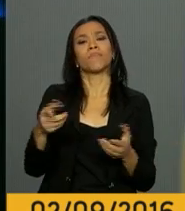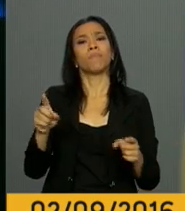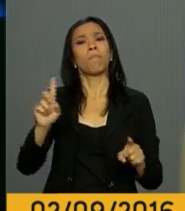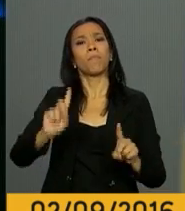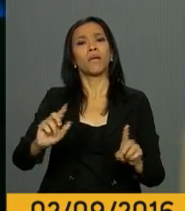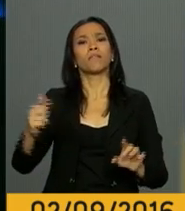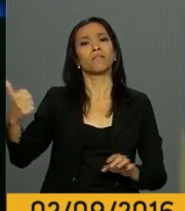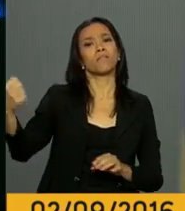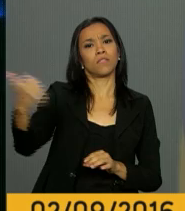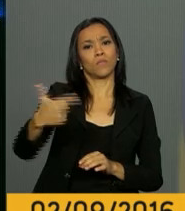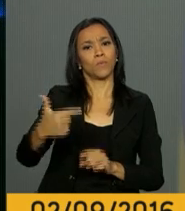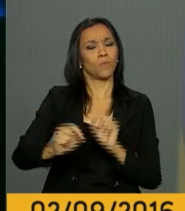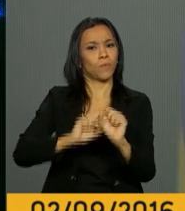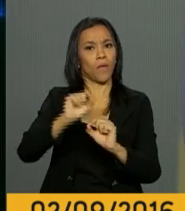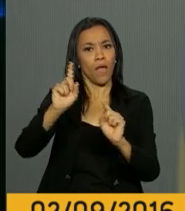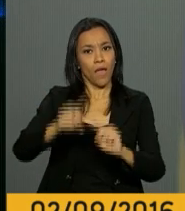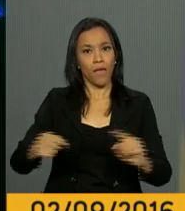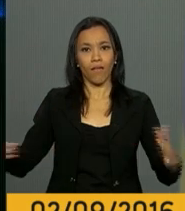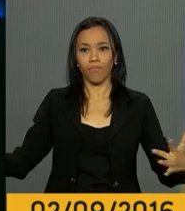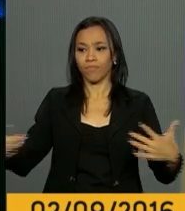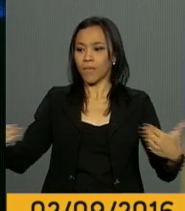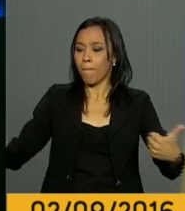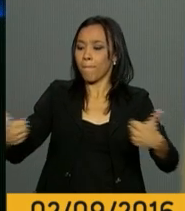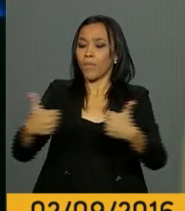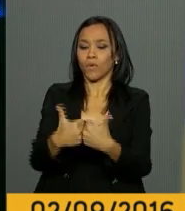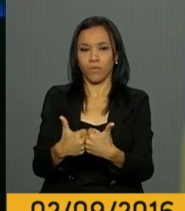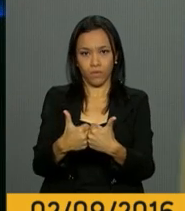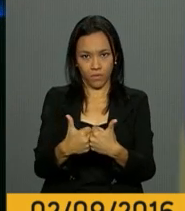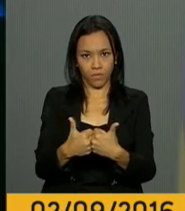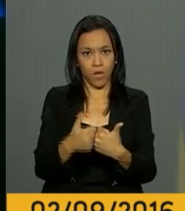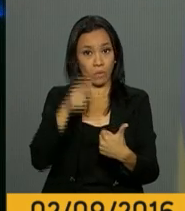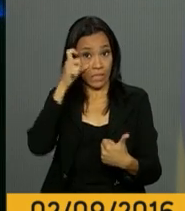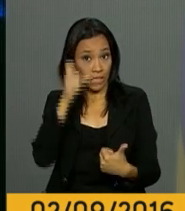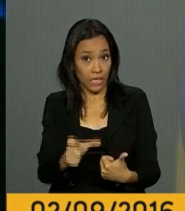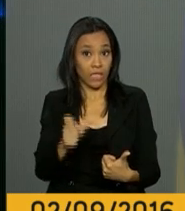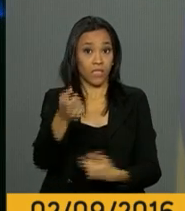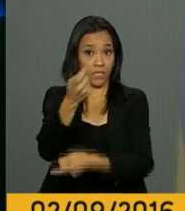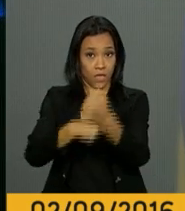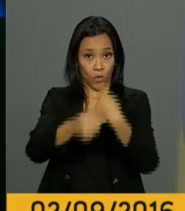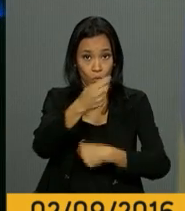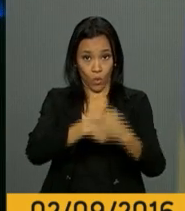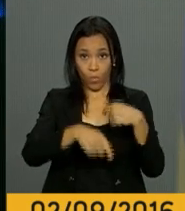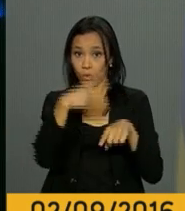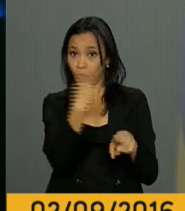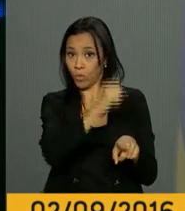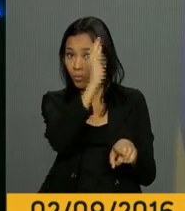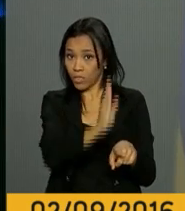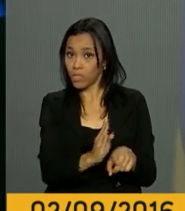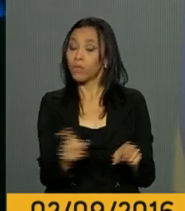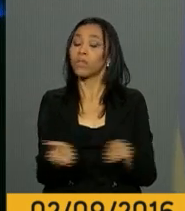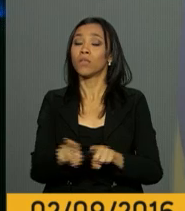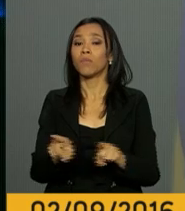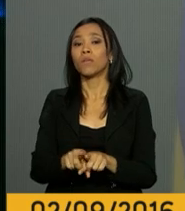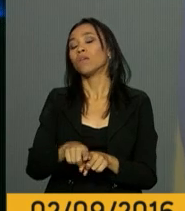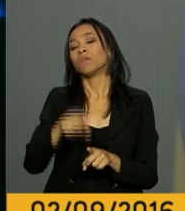lugar, a ligação estreita que existe entre os interesses econômicos do Brasil e os